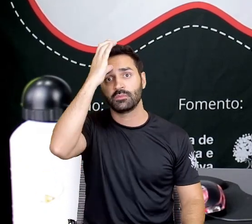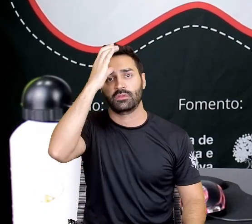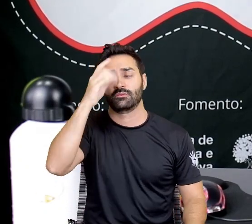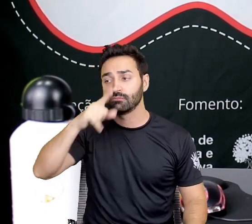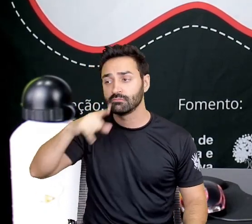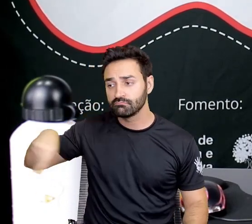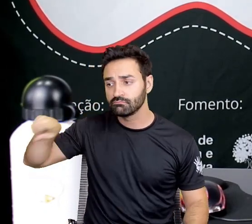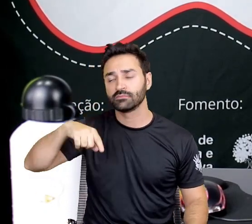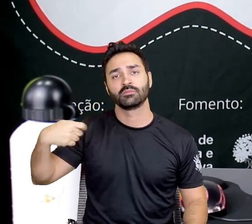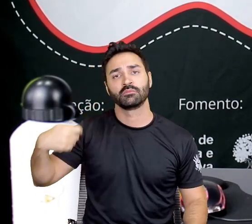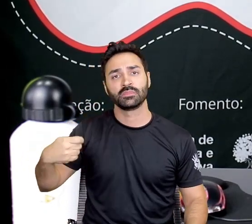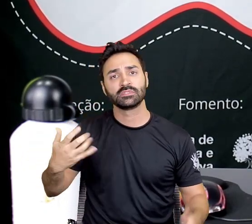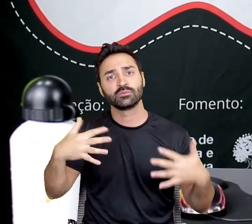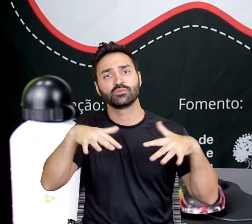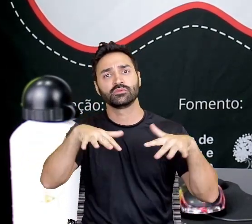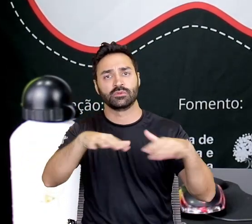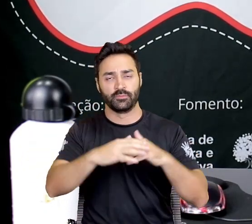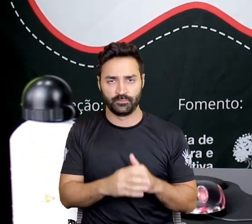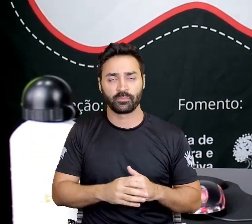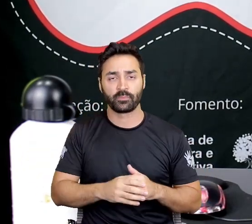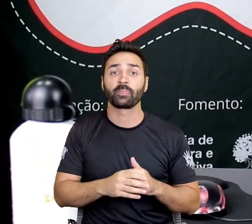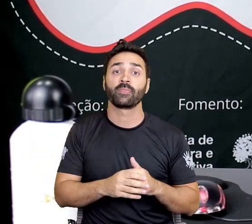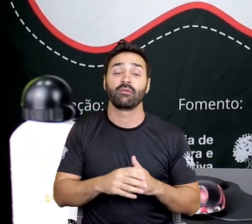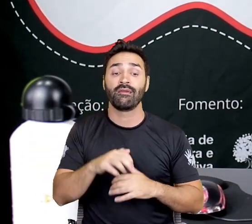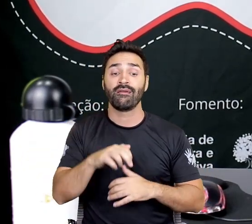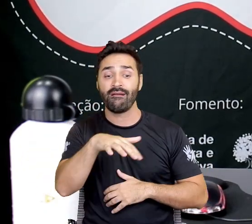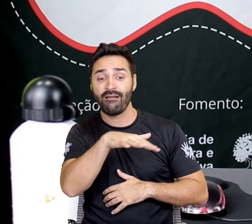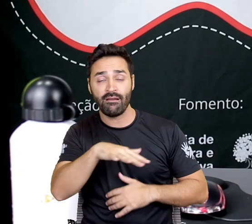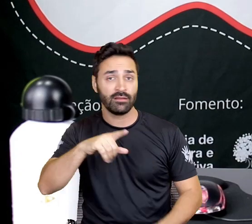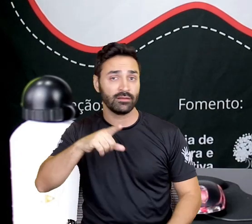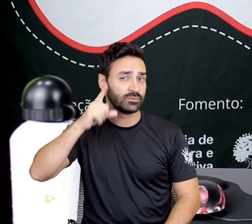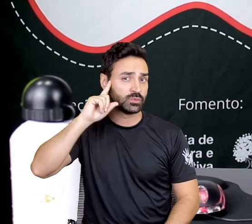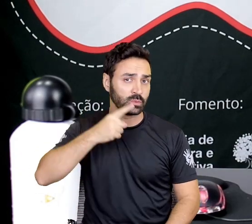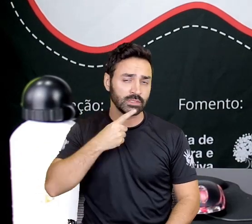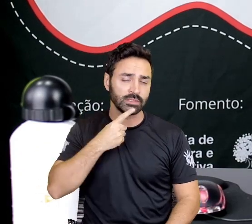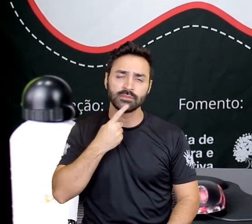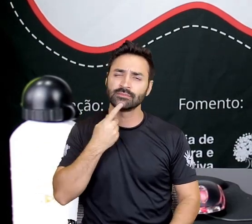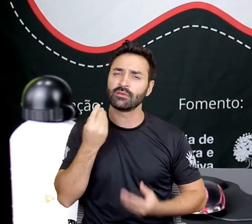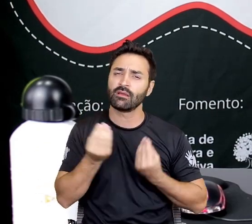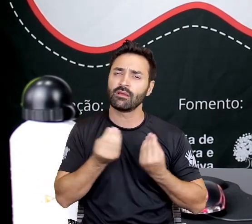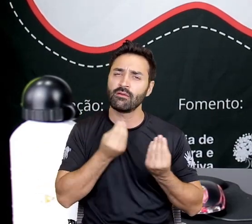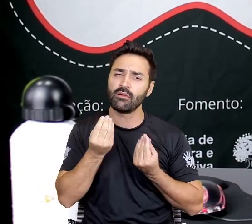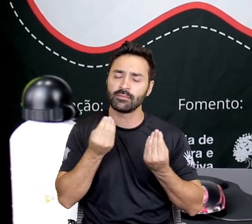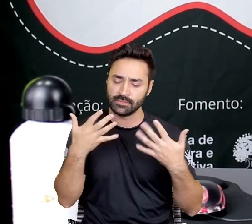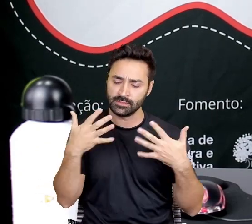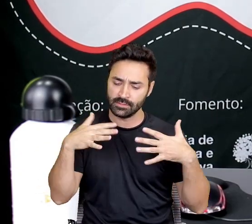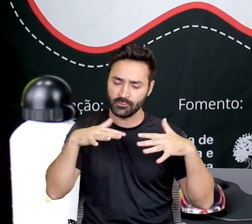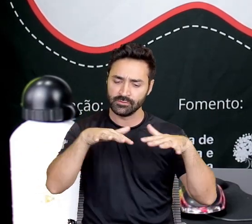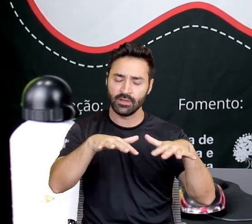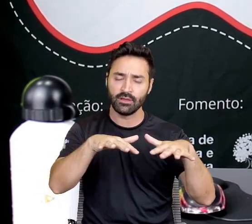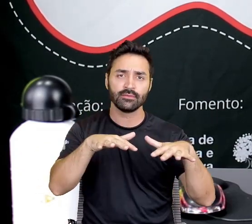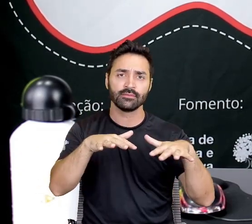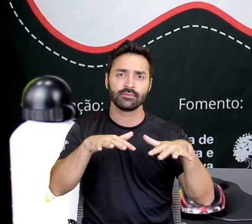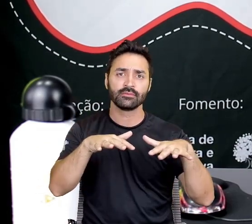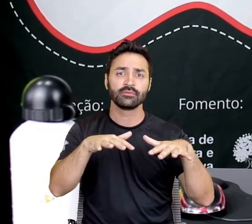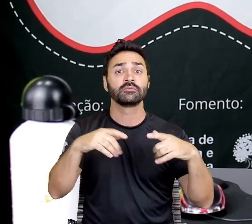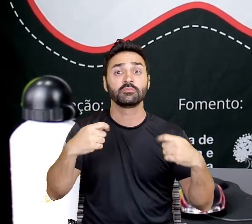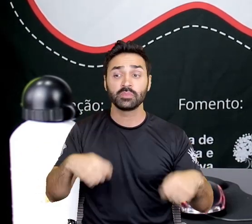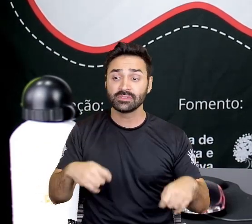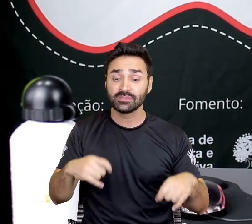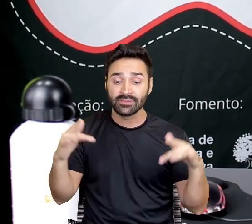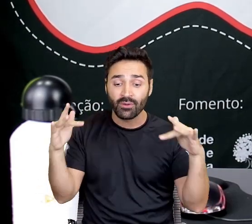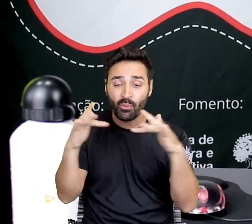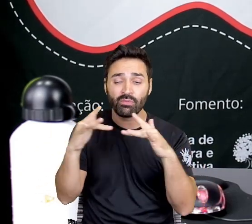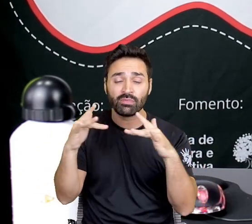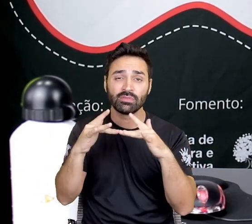pessoas. No âmbito da surdez, a melhor forma de trazer essa inclusão é realmente entrar em contato com a língua